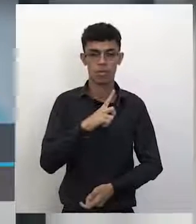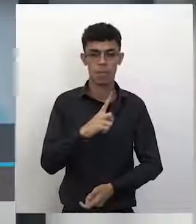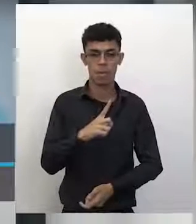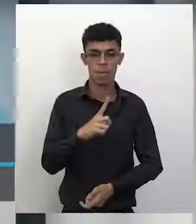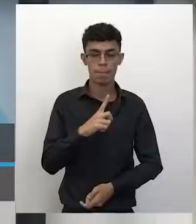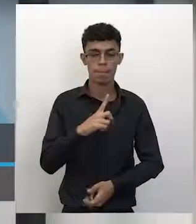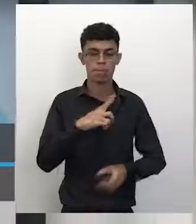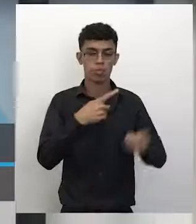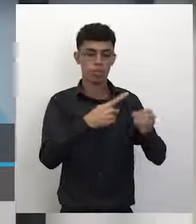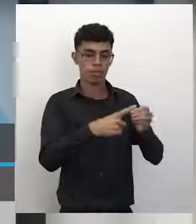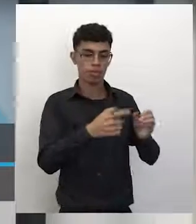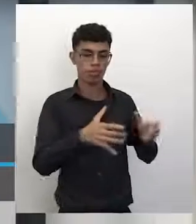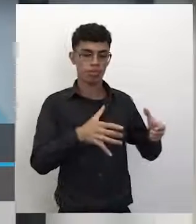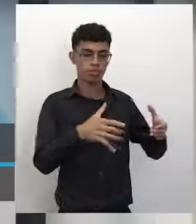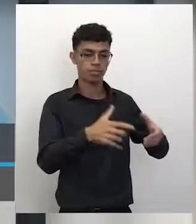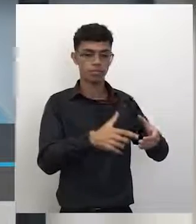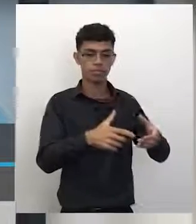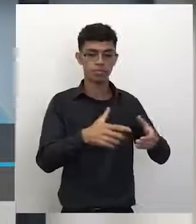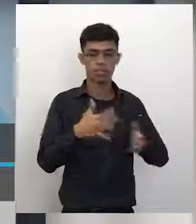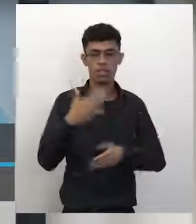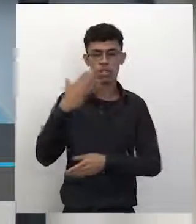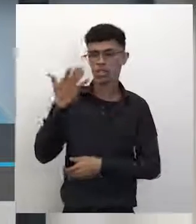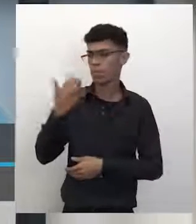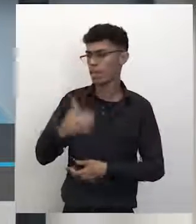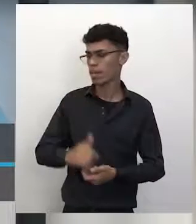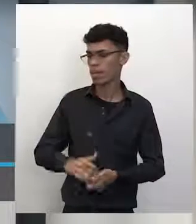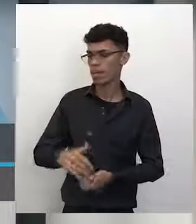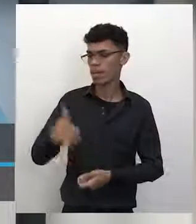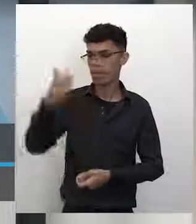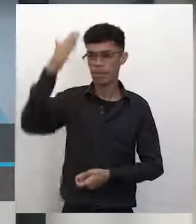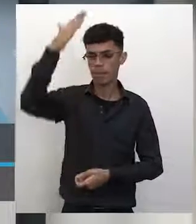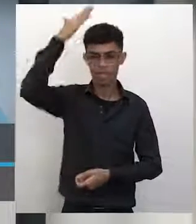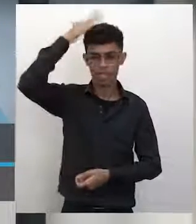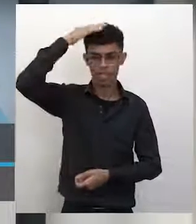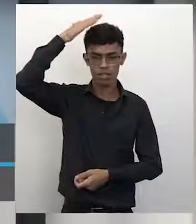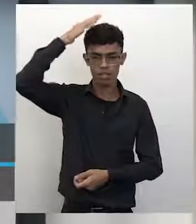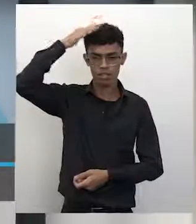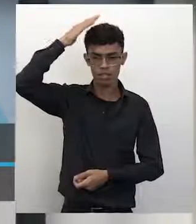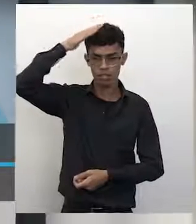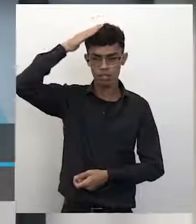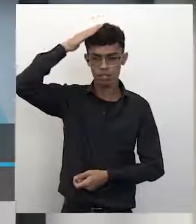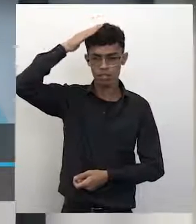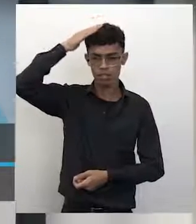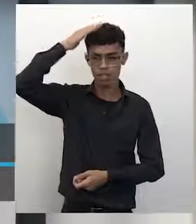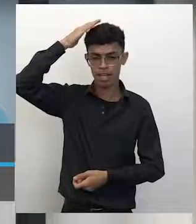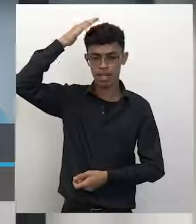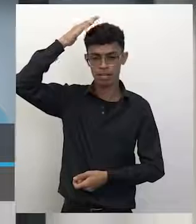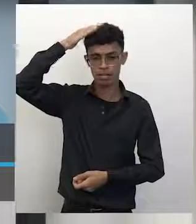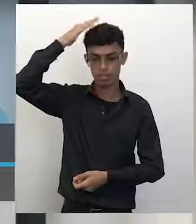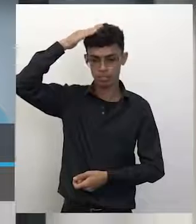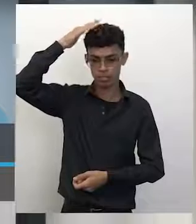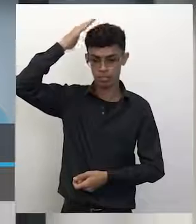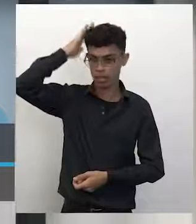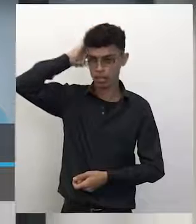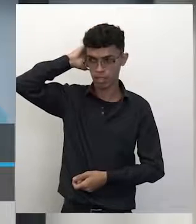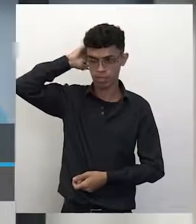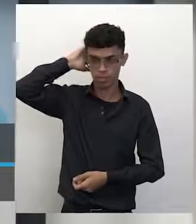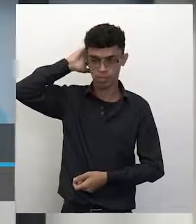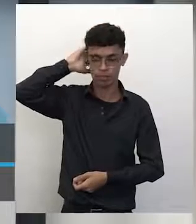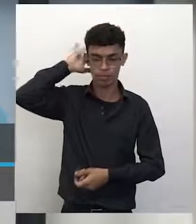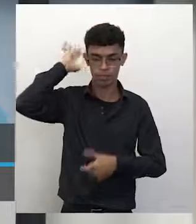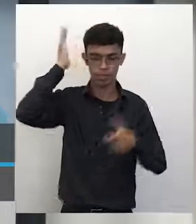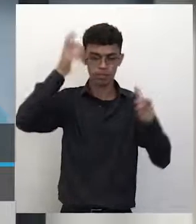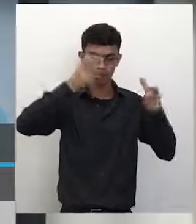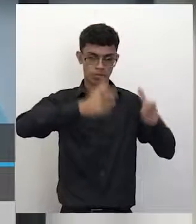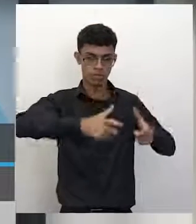na cidade do... É do Pará, eu acho. Você lembra aí, gente, o nome da cidade? Aqui, ó, Boi Garantido. Mas onde que era